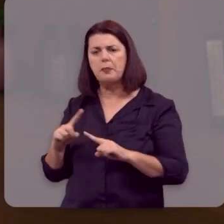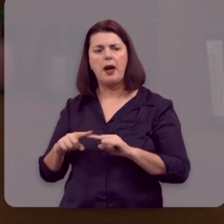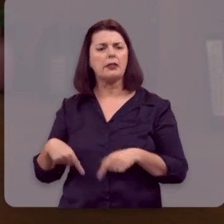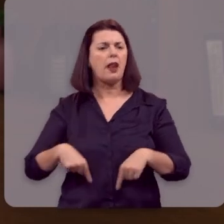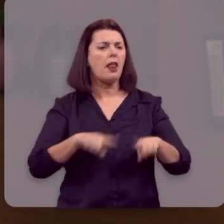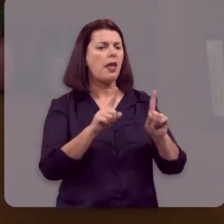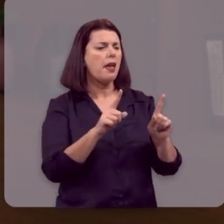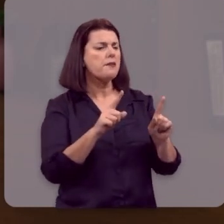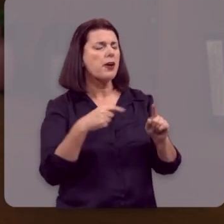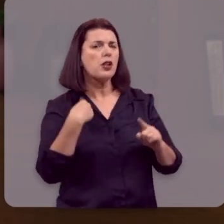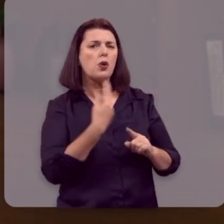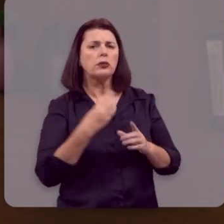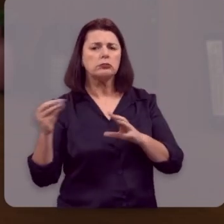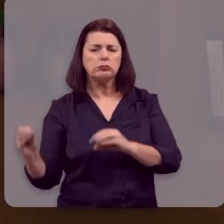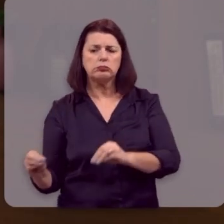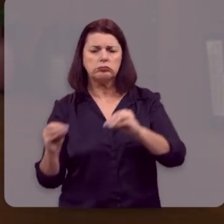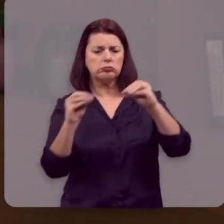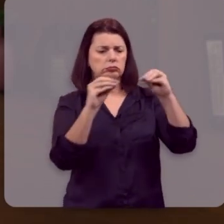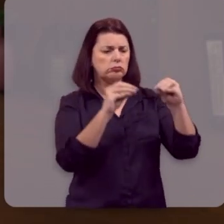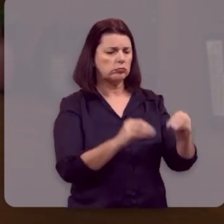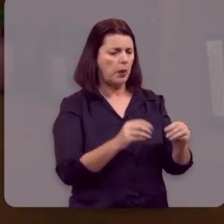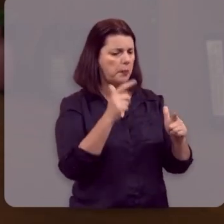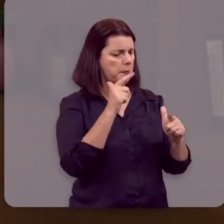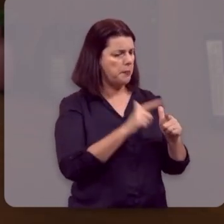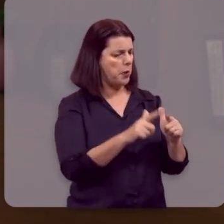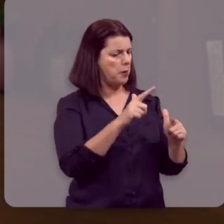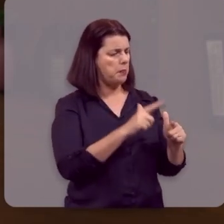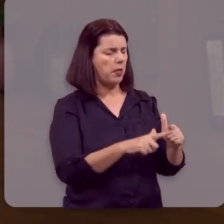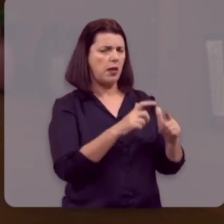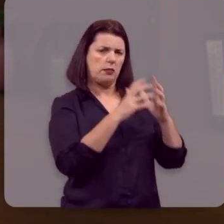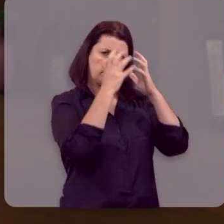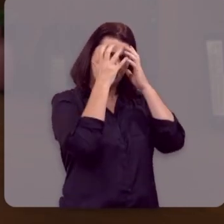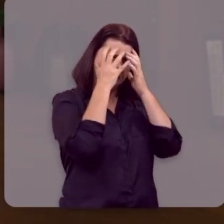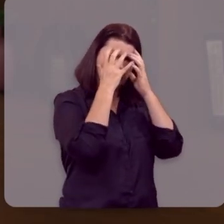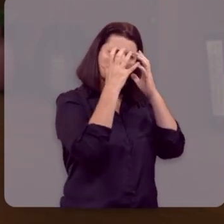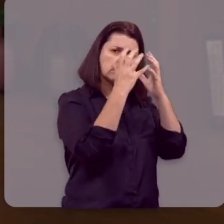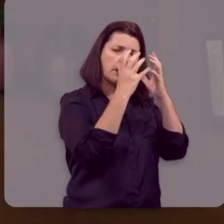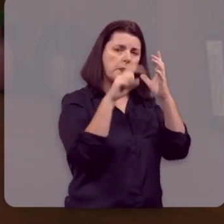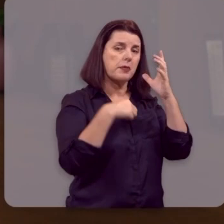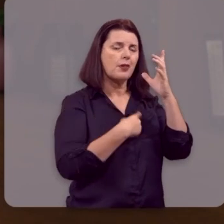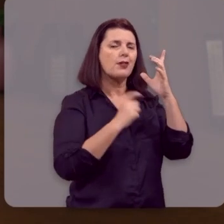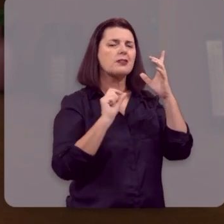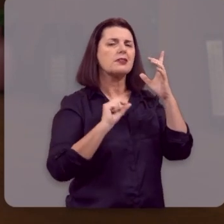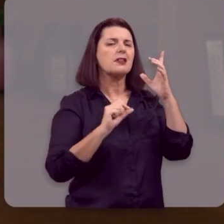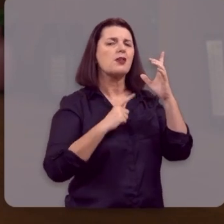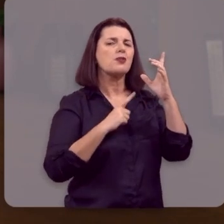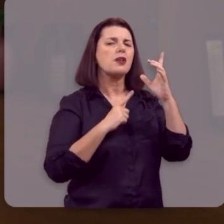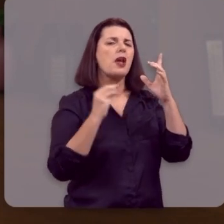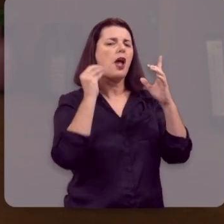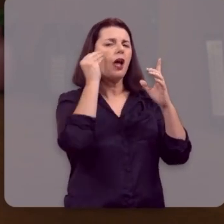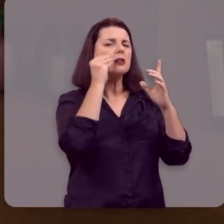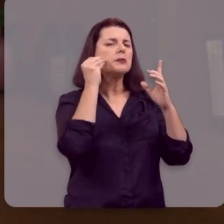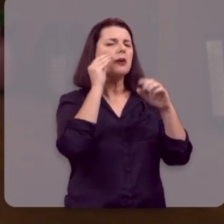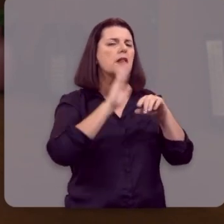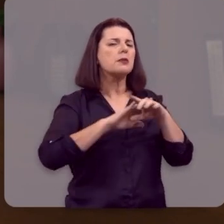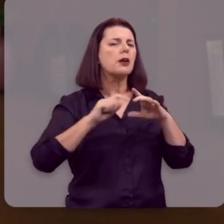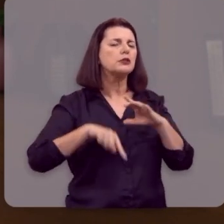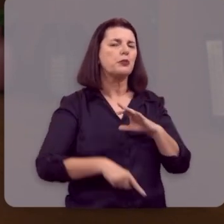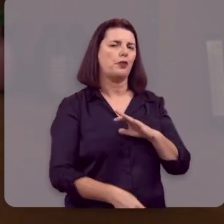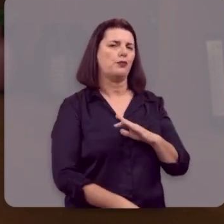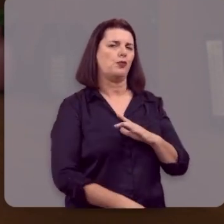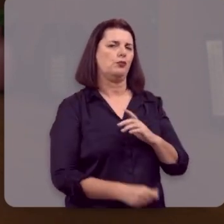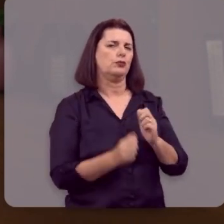nos leva para uma situação de circunstâncias convulsivas, para nós termos experiências mais